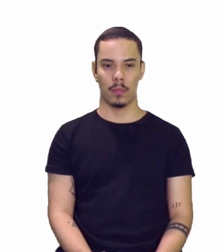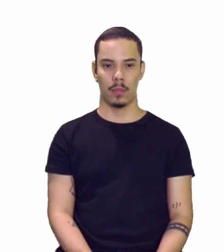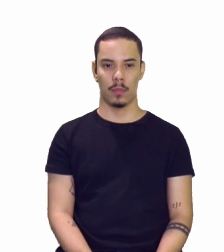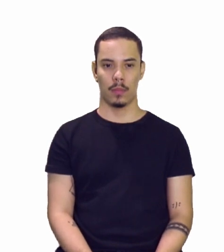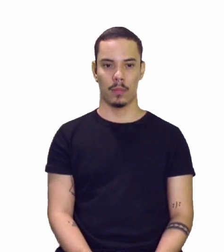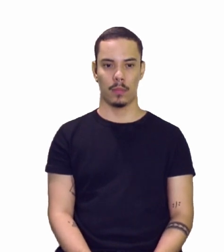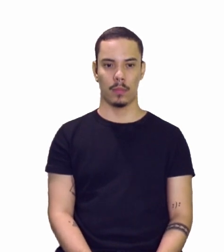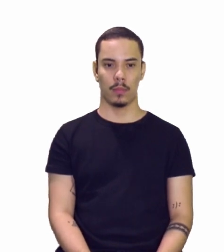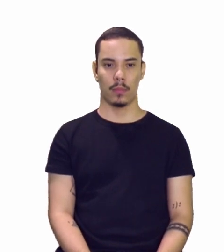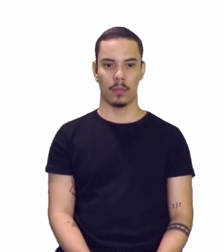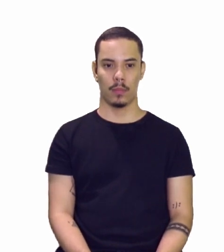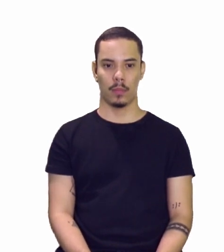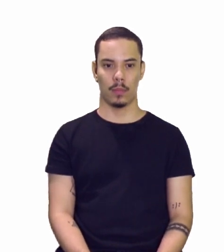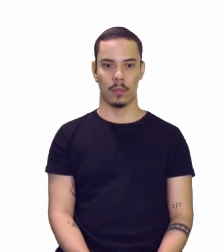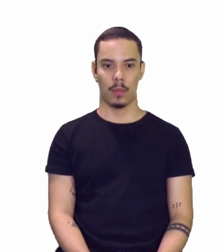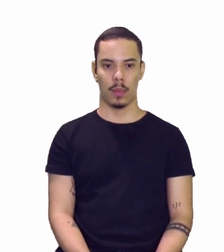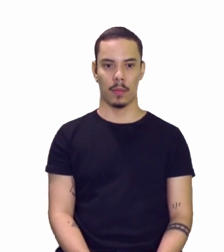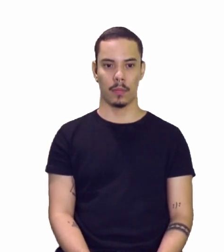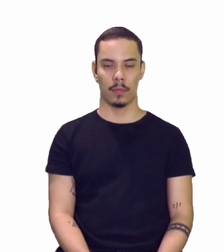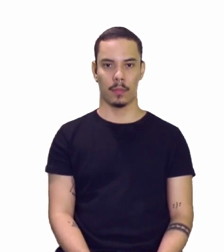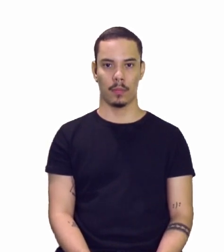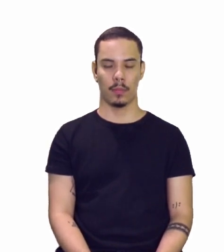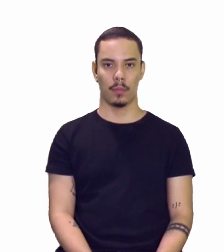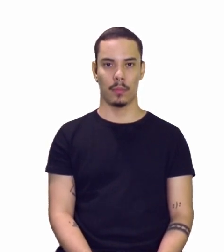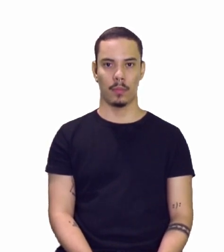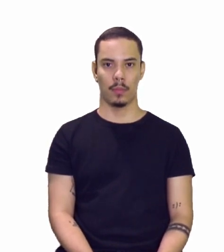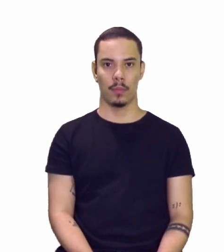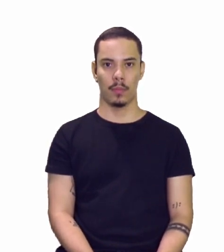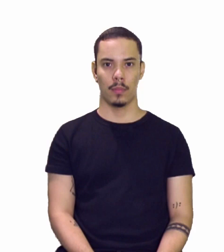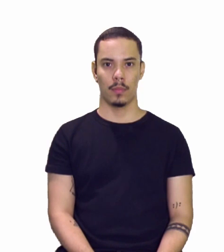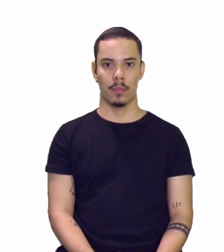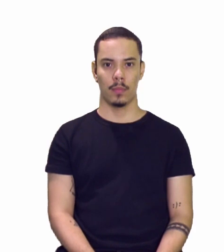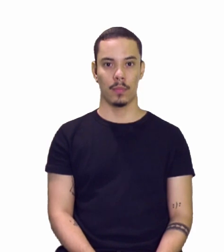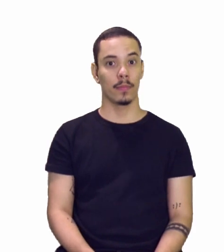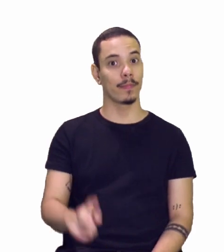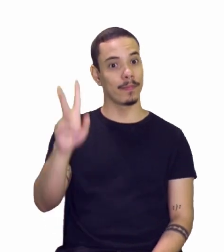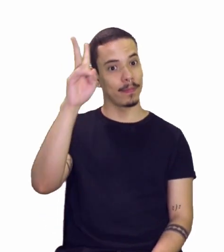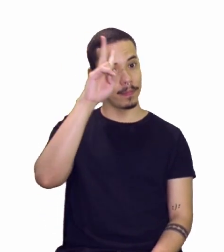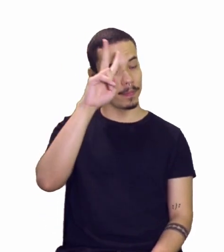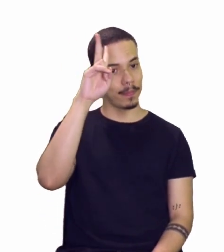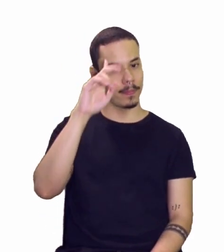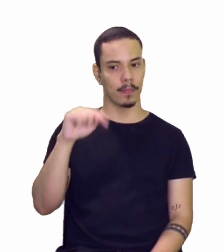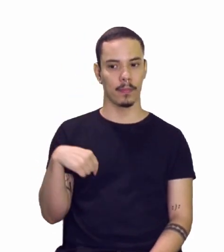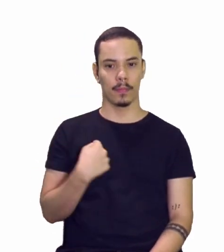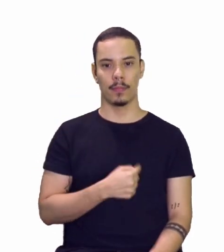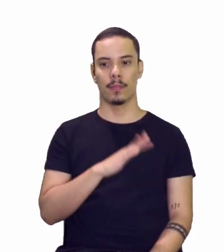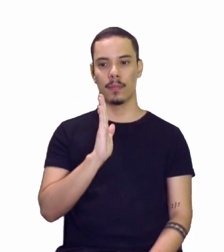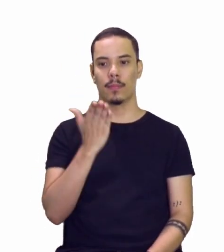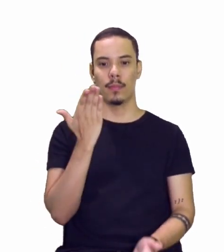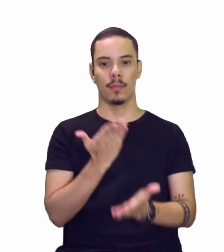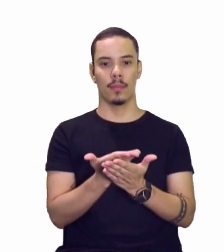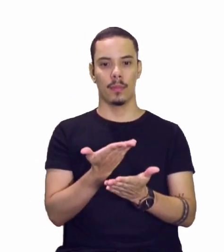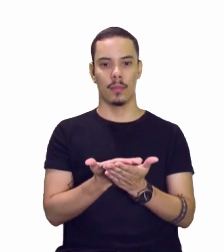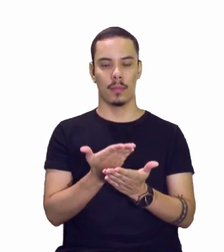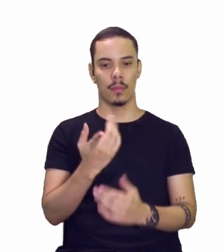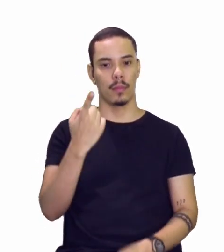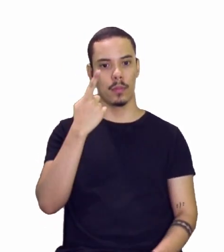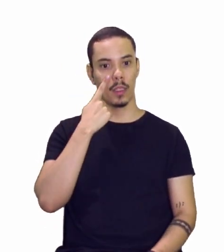Estão lembrados dos nossos conceitos que nós estudamos? Vamos aqui lembrar aqui? Olha